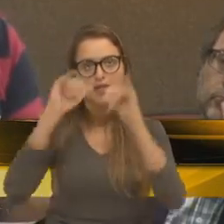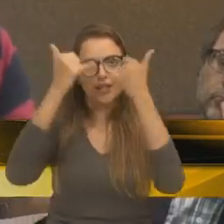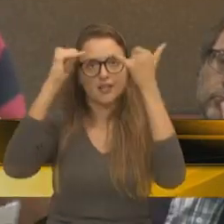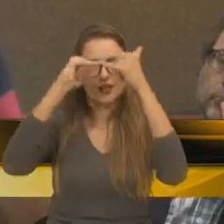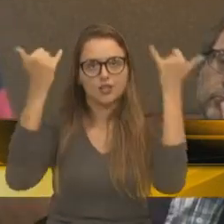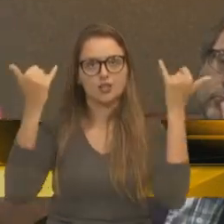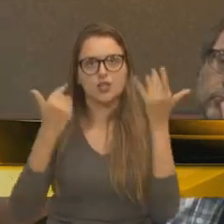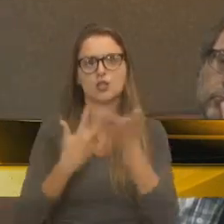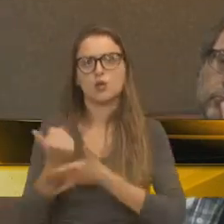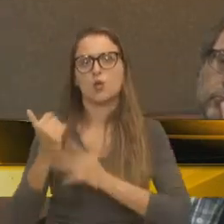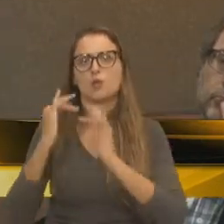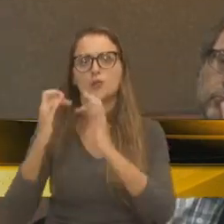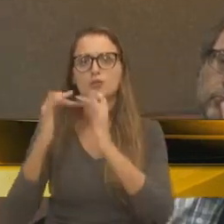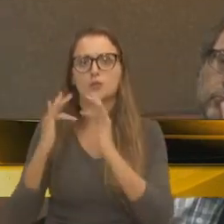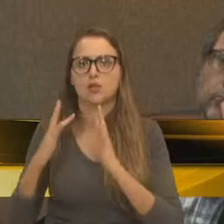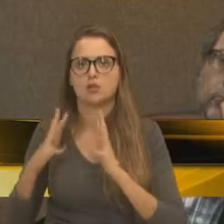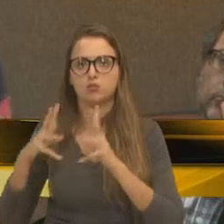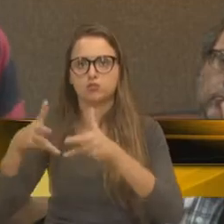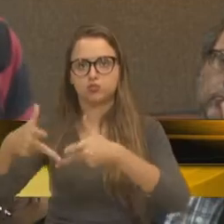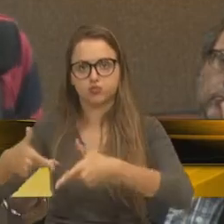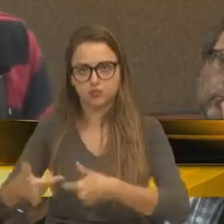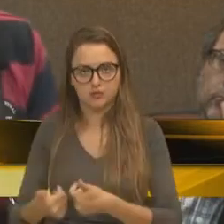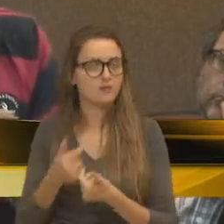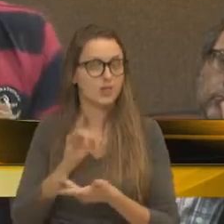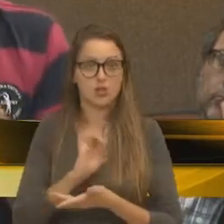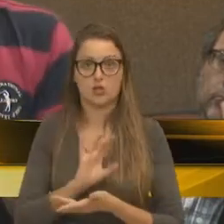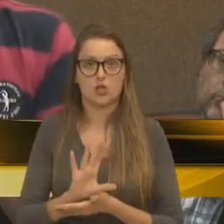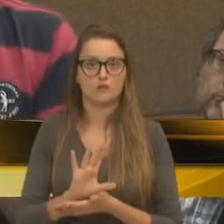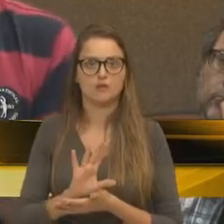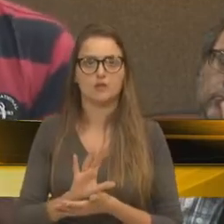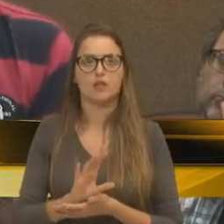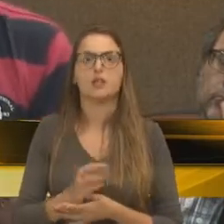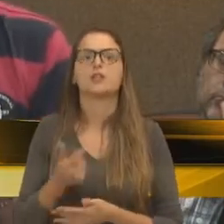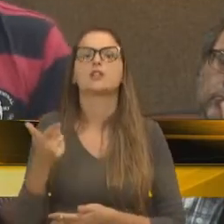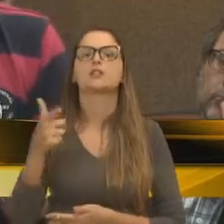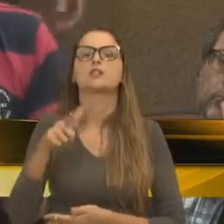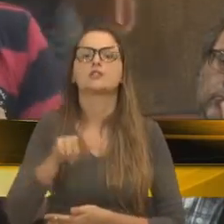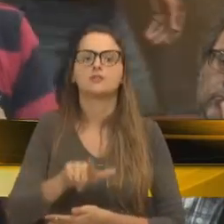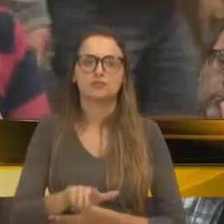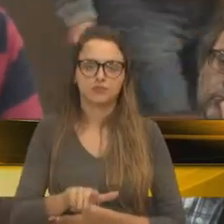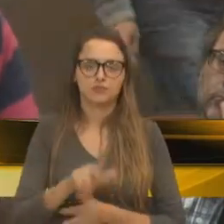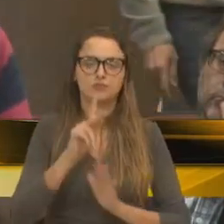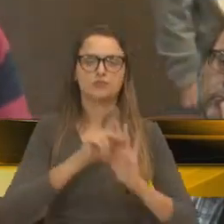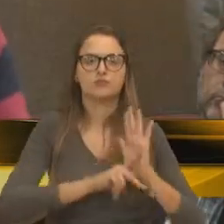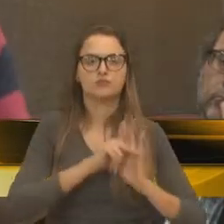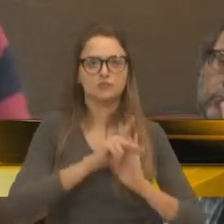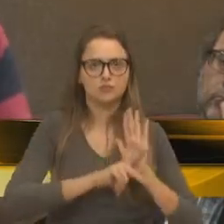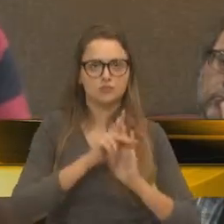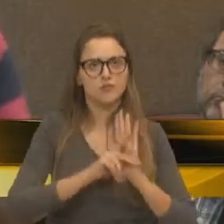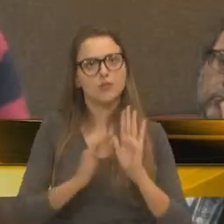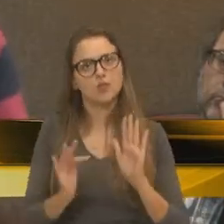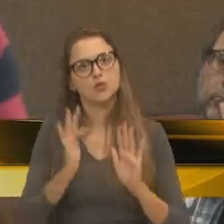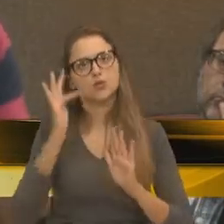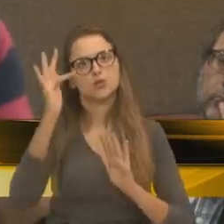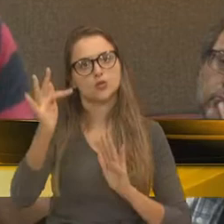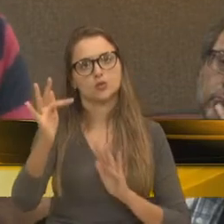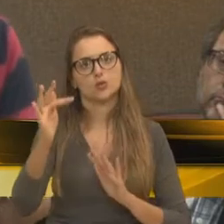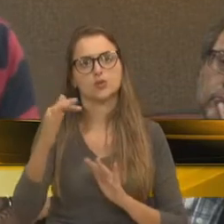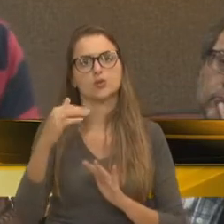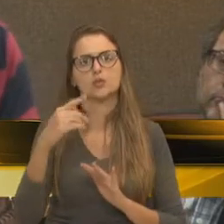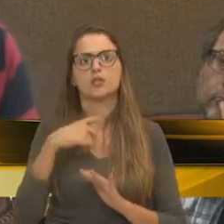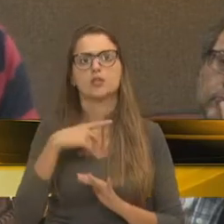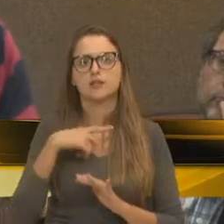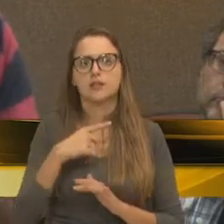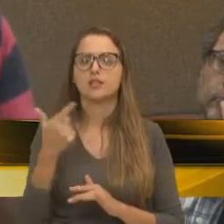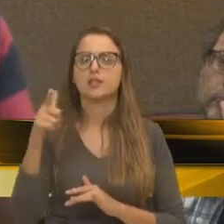de máquinas e equipamentos única e tão somente então novamente o projeto futuro se ele vem capenga